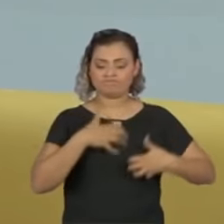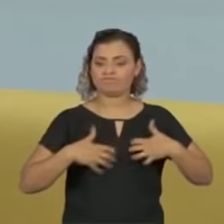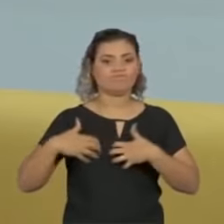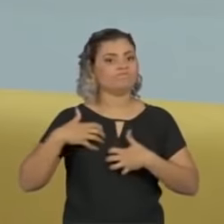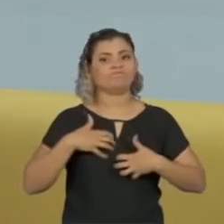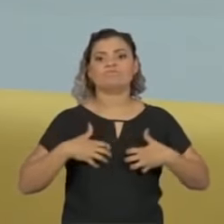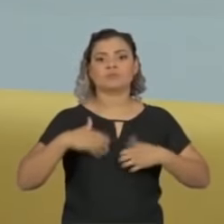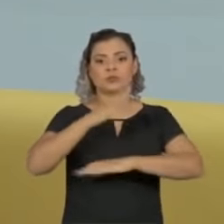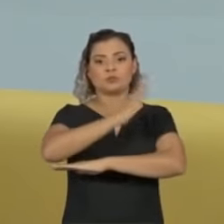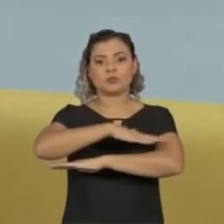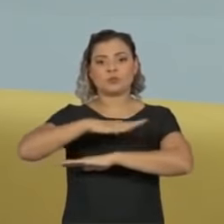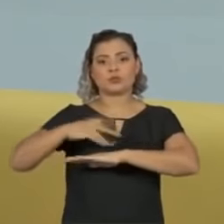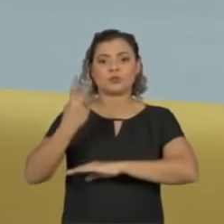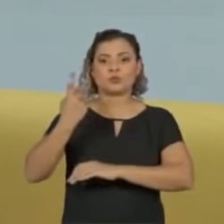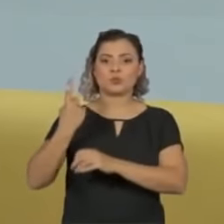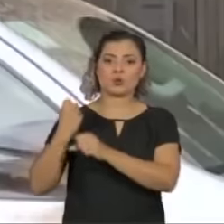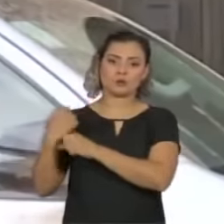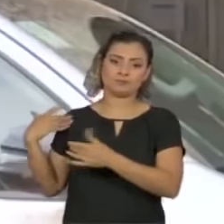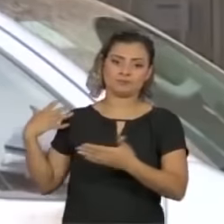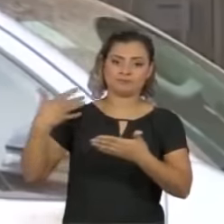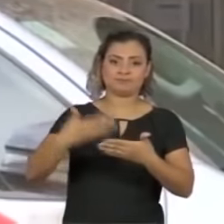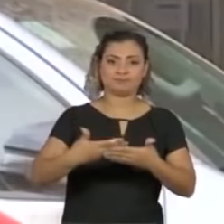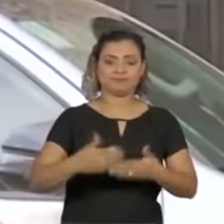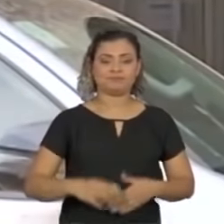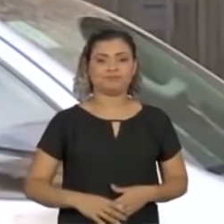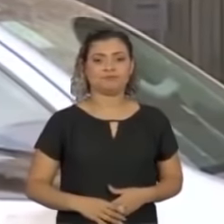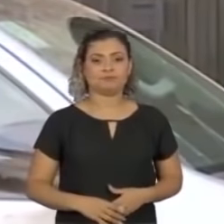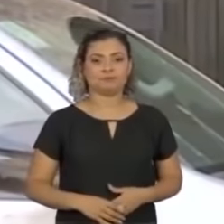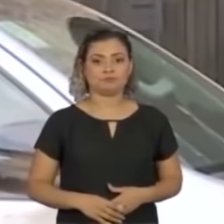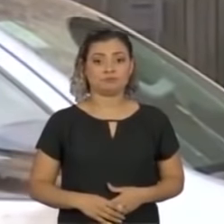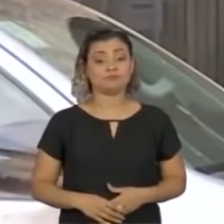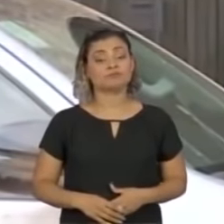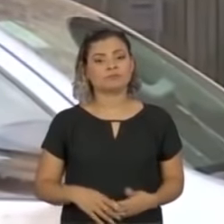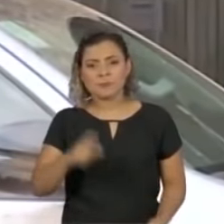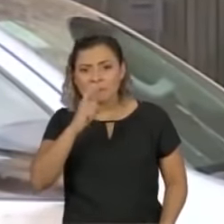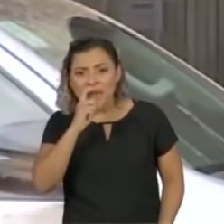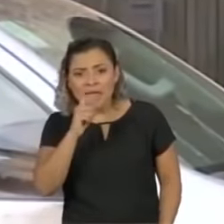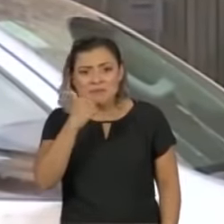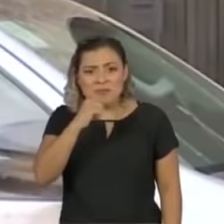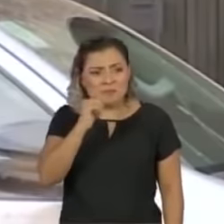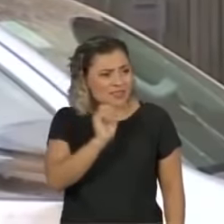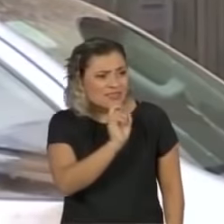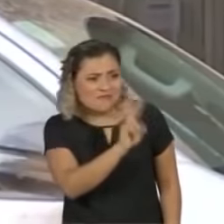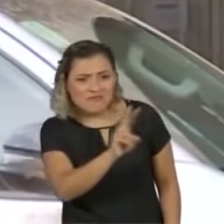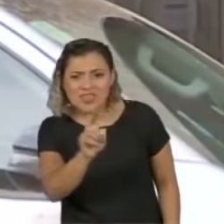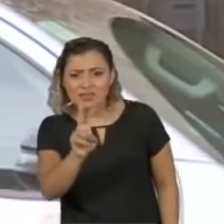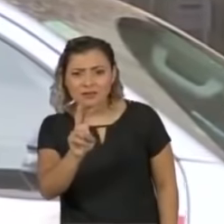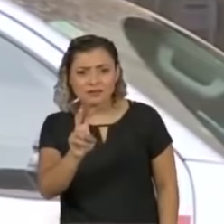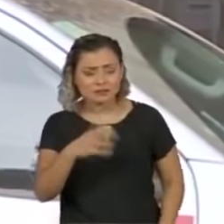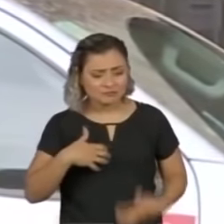Fim, Brumadinho, um ano depois. Você vê um pai, uma mãe, você não